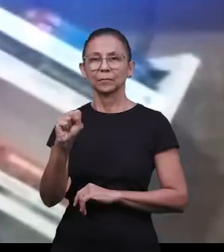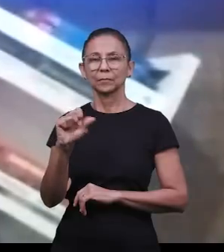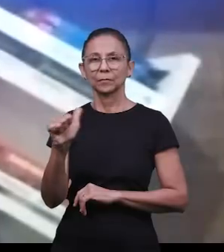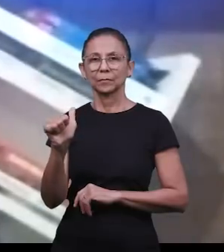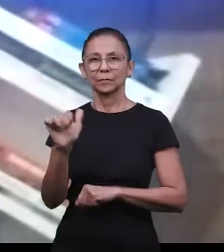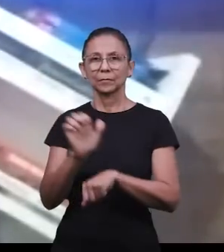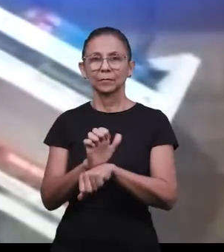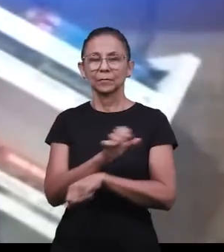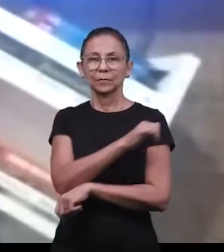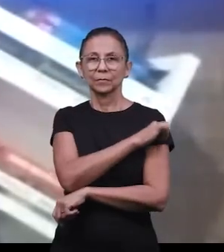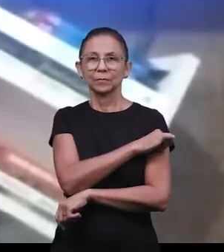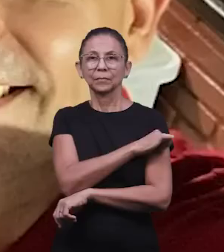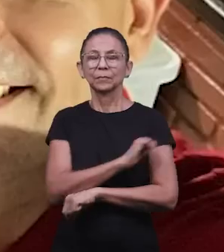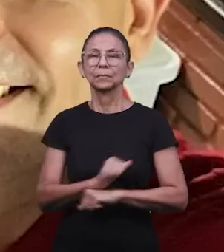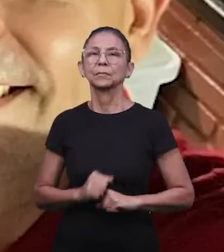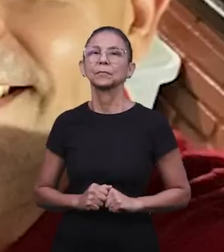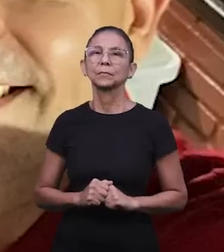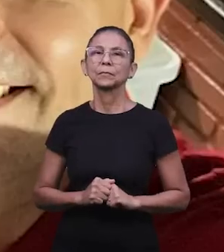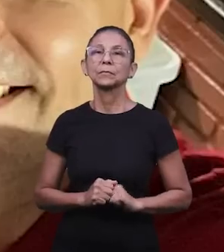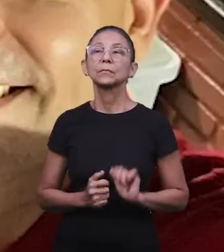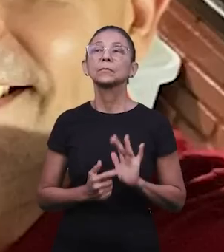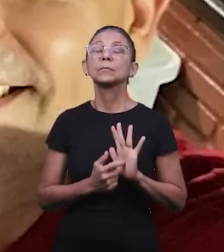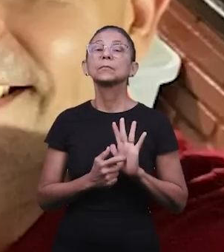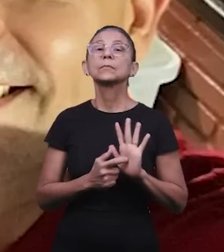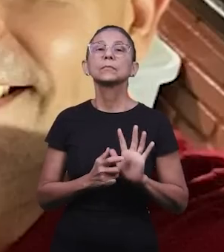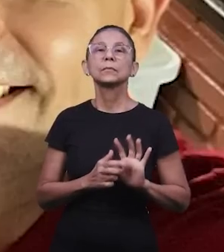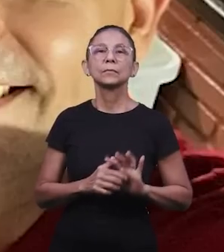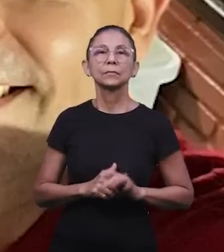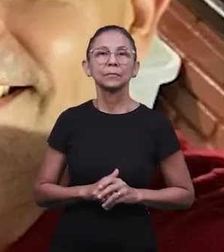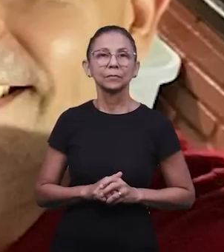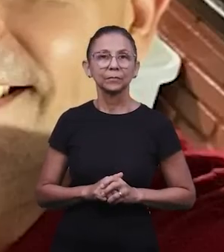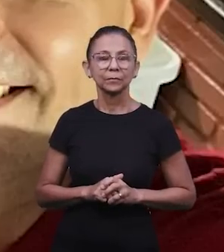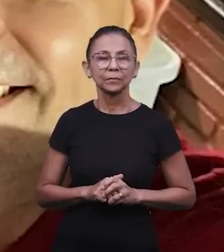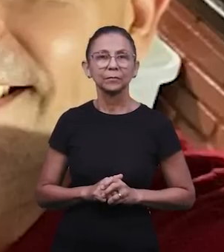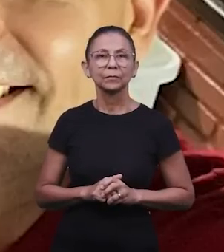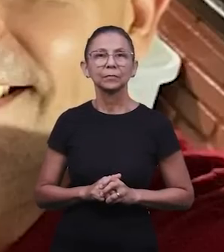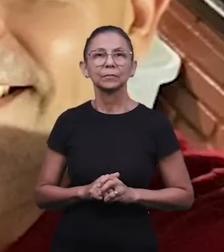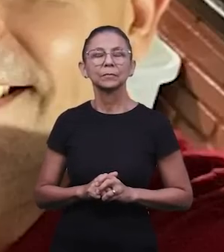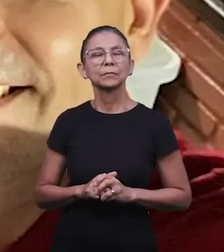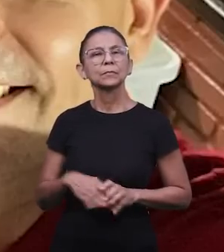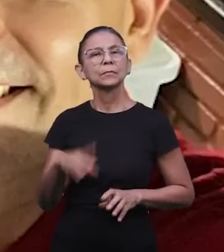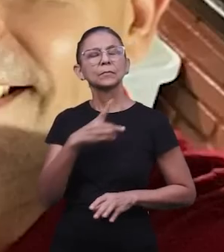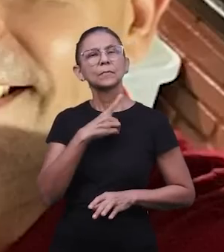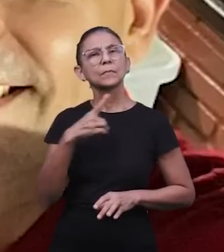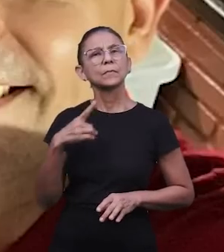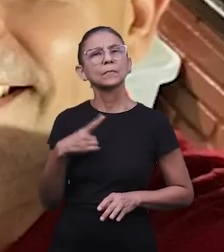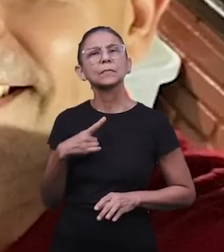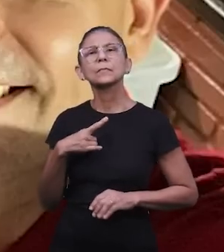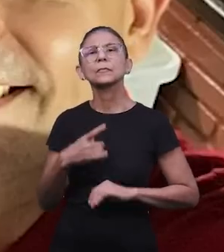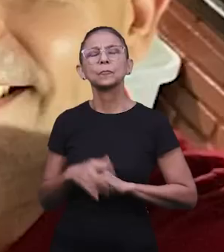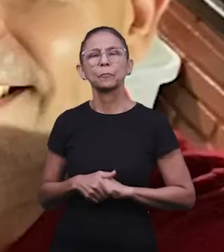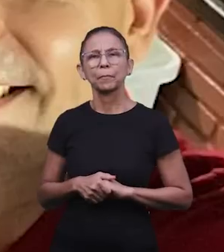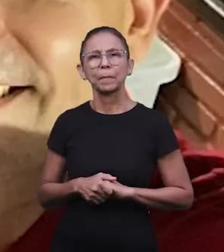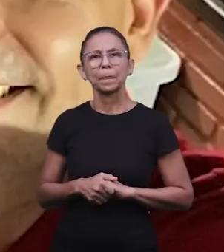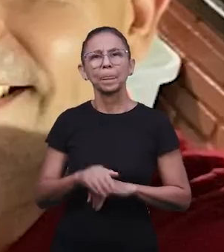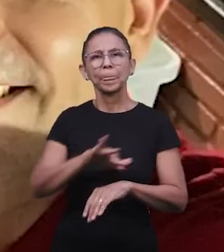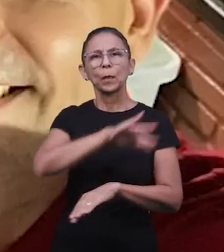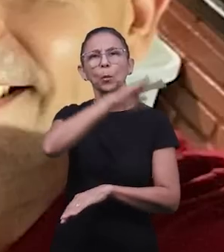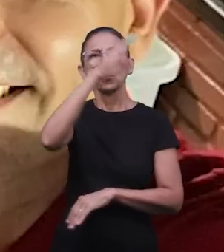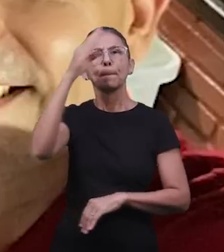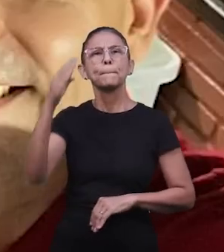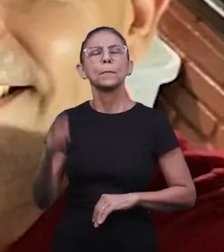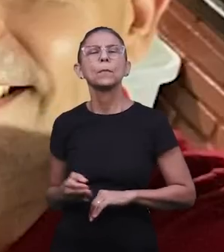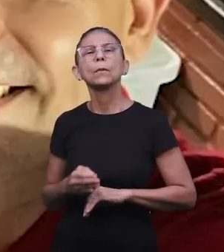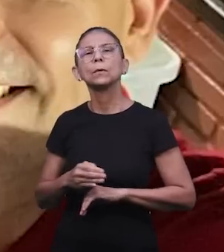Nós vamos iniciar mostrando um monte que nós tivemos com os diáconos. O local onde fica localizado o monte é na igreja do